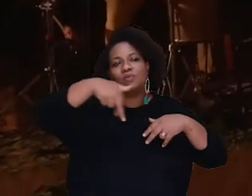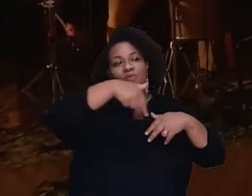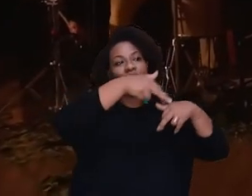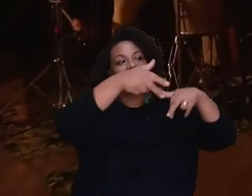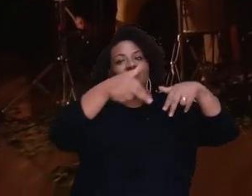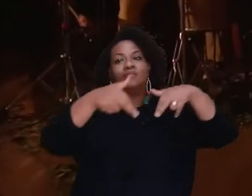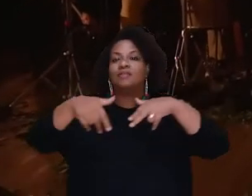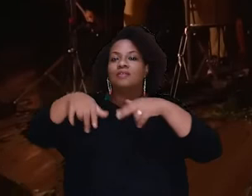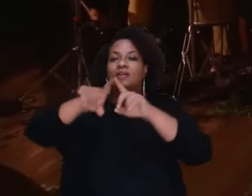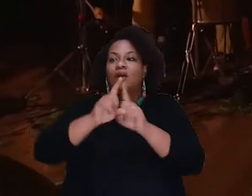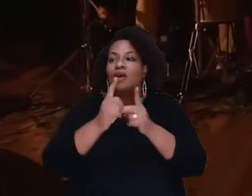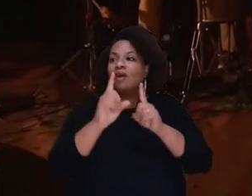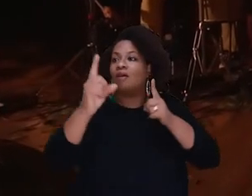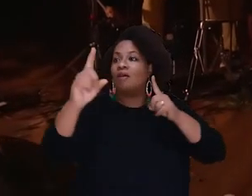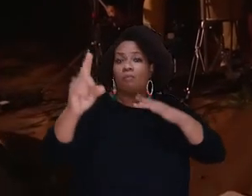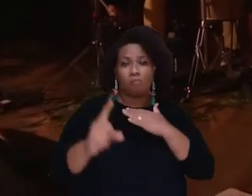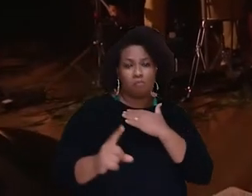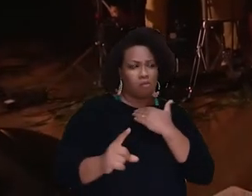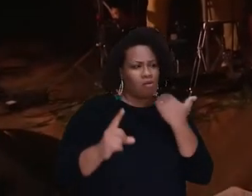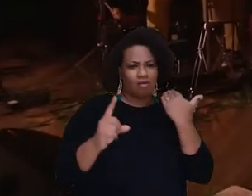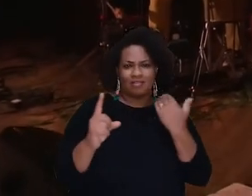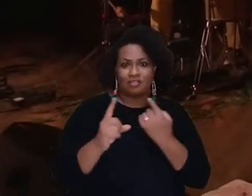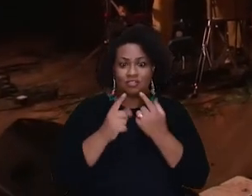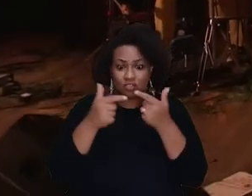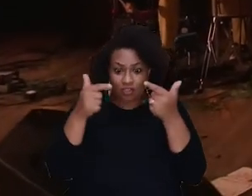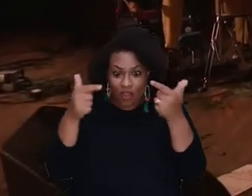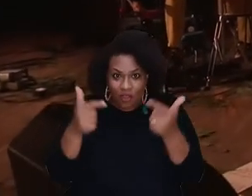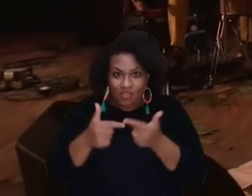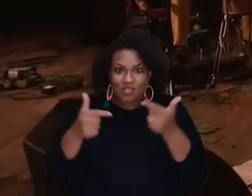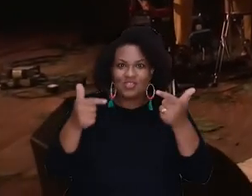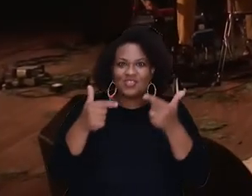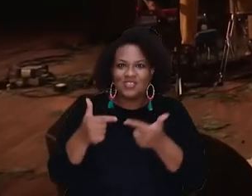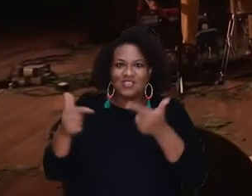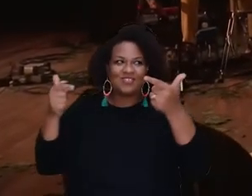levando pra longe da morte e pra perto da sorte